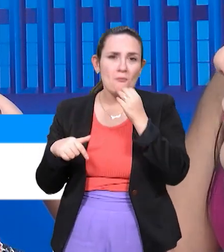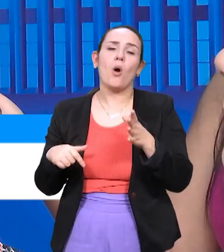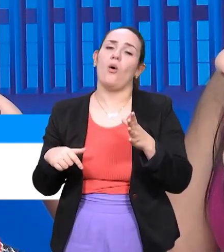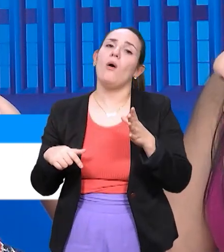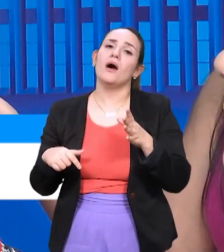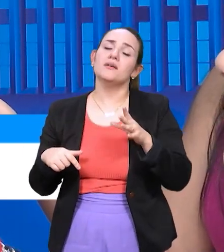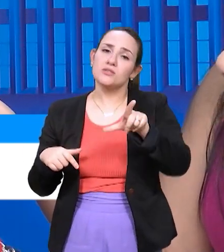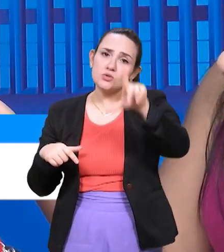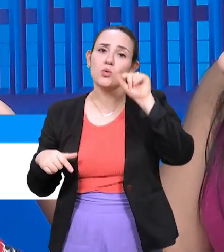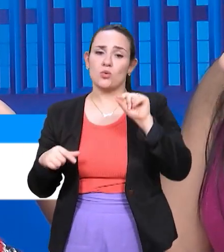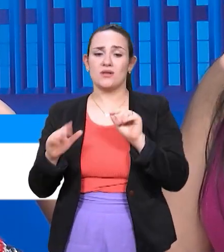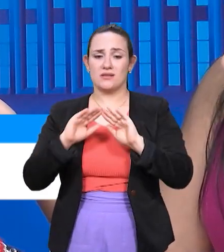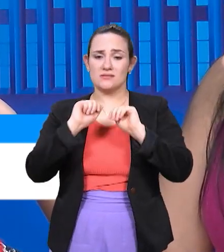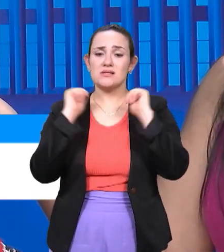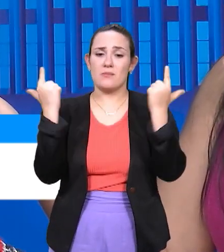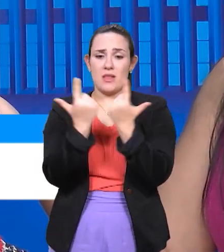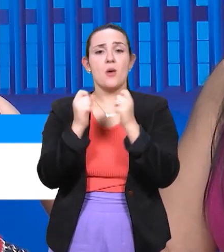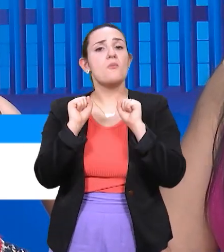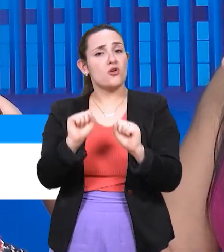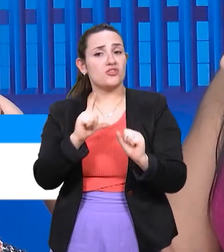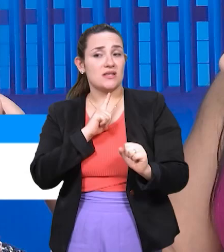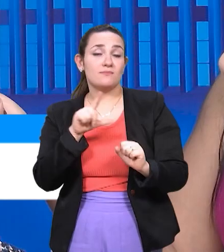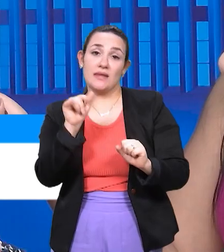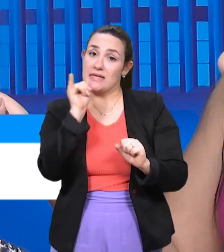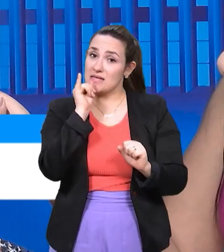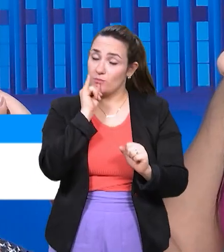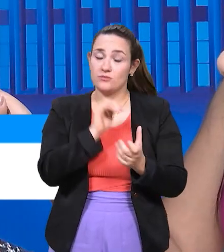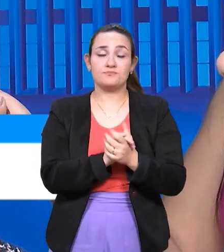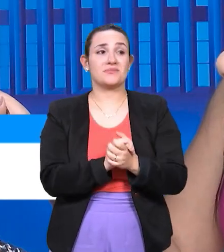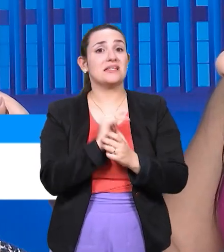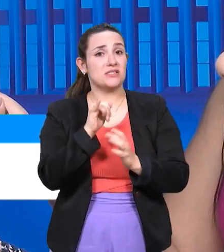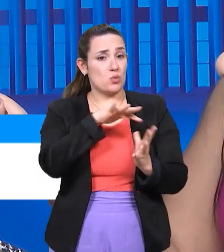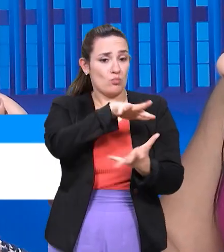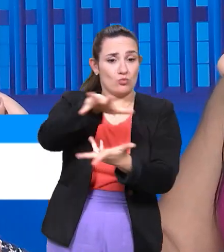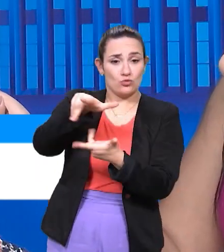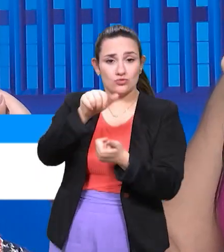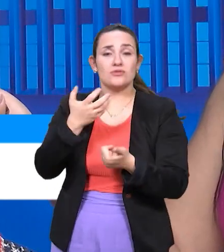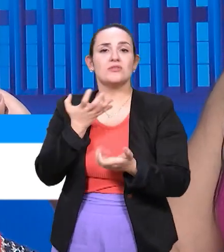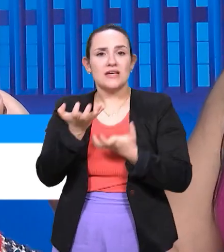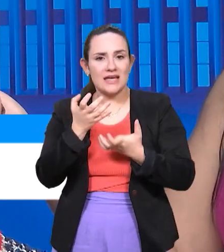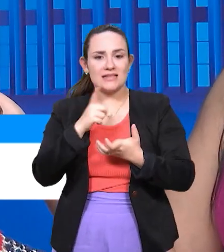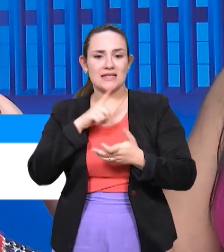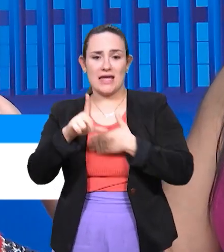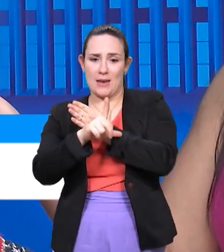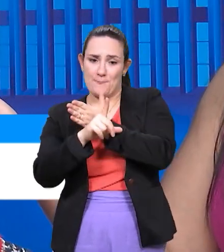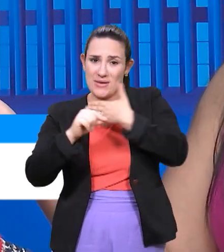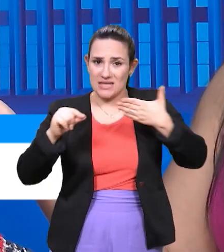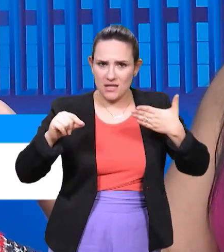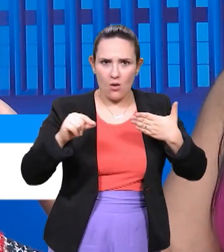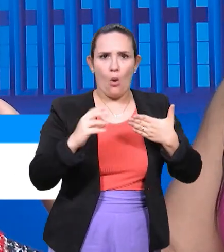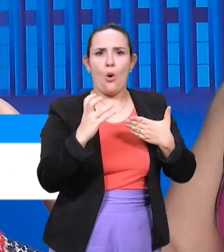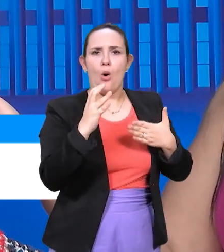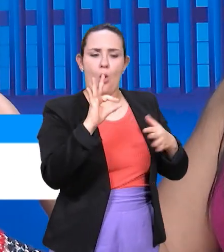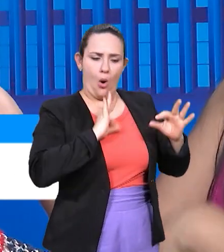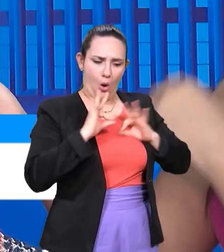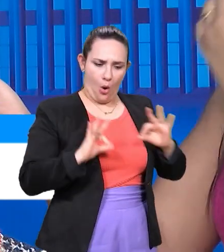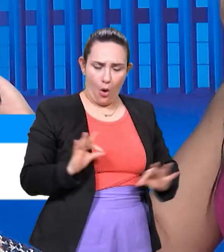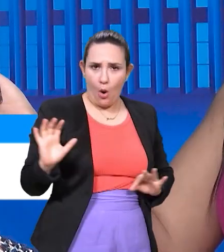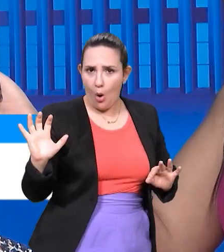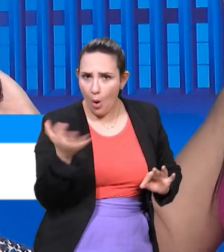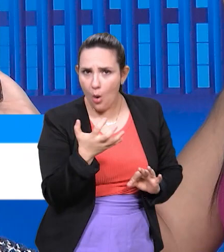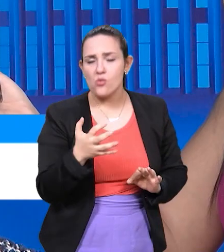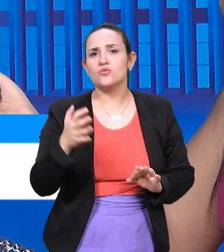que a Assembleia pode avaliar para que, se o país, se o mundo quer um Pantanal com onças, com araras